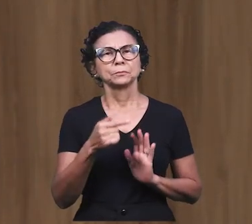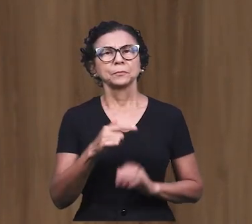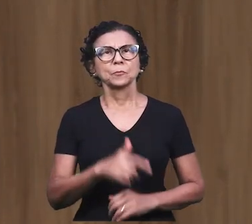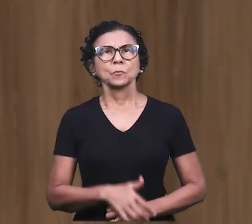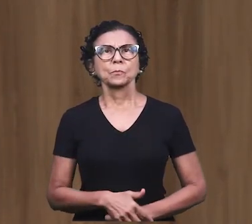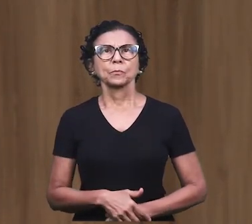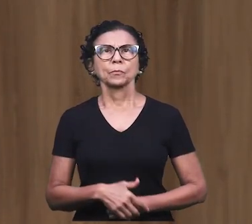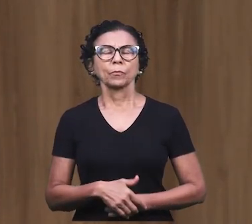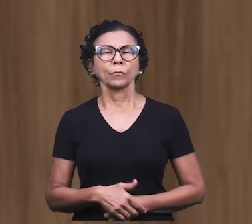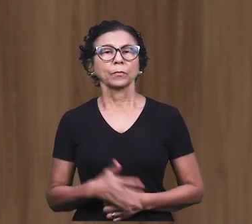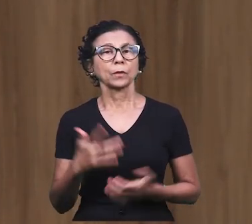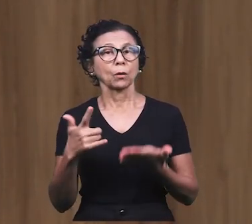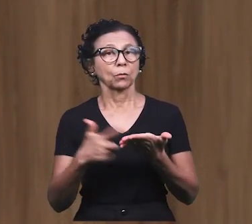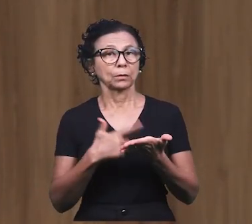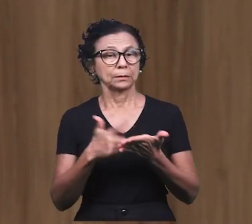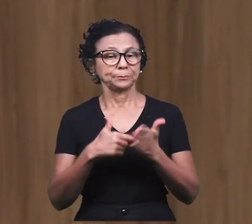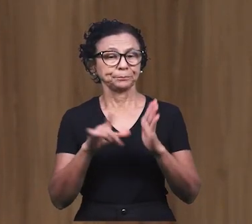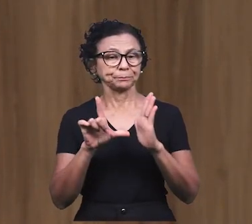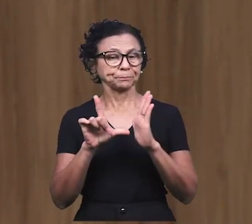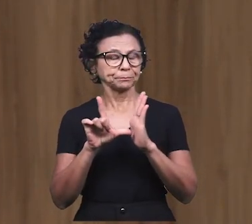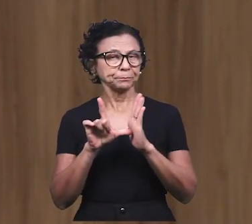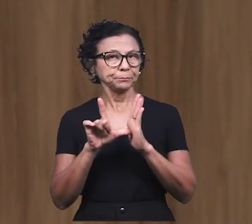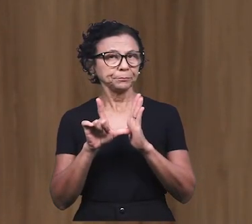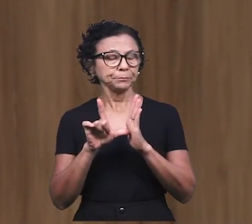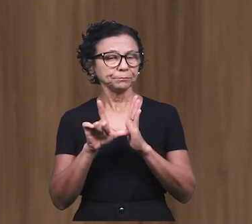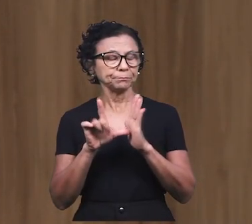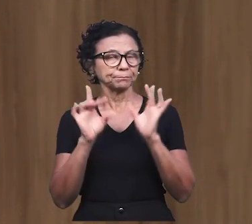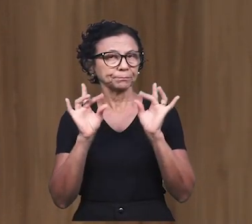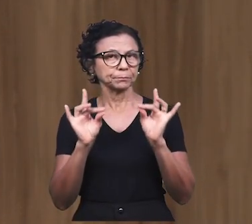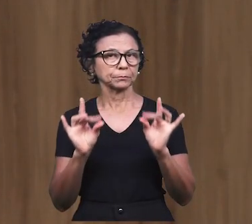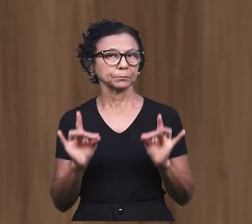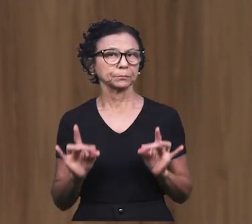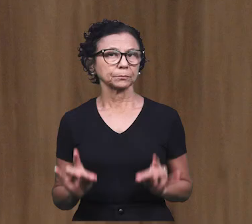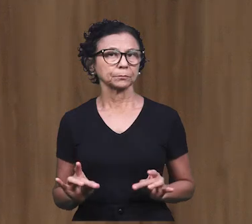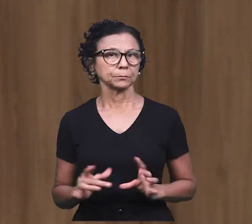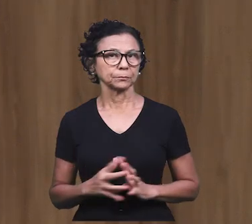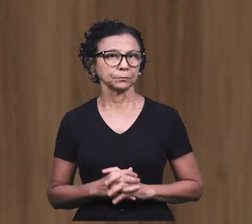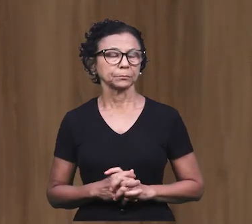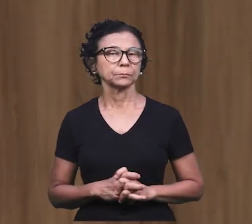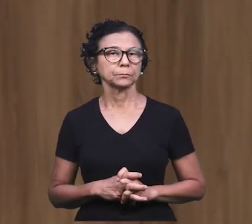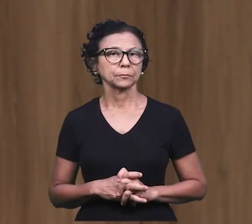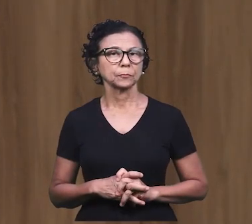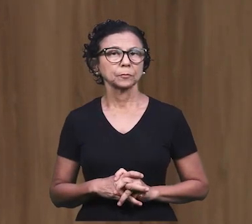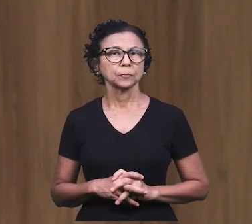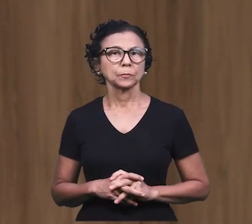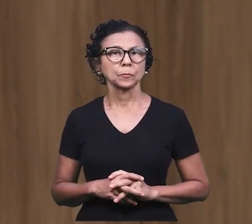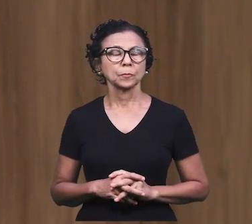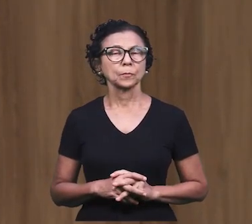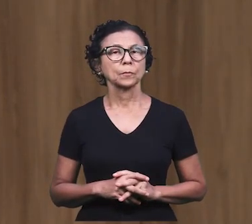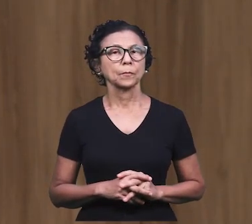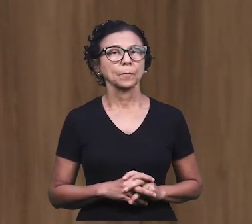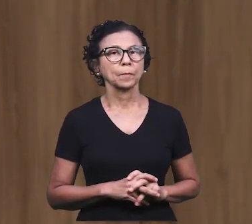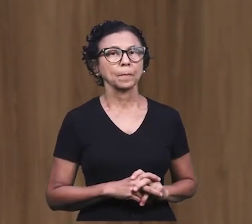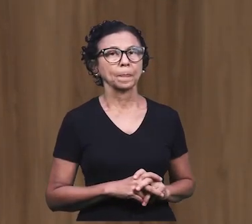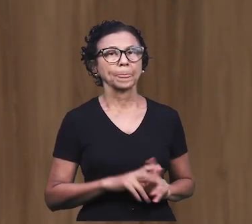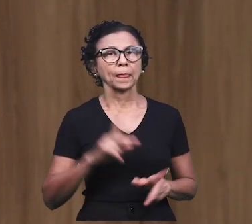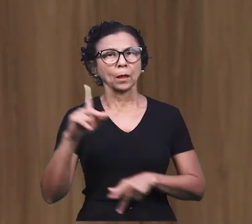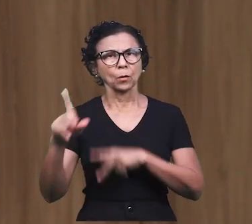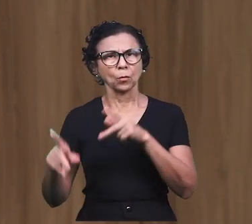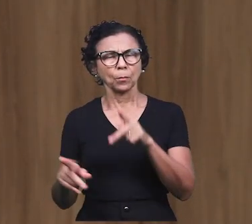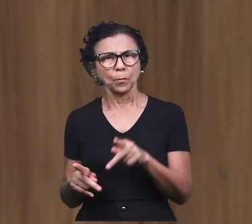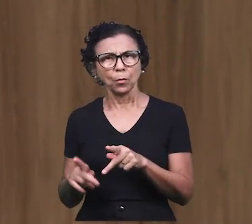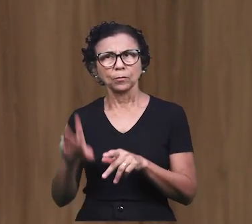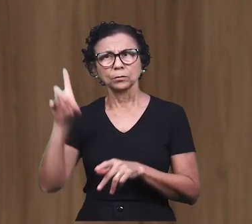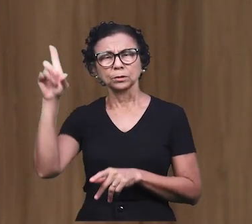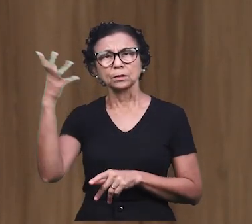o livro de Levíticos, ele tem um detalhe. Deus queria o povo santificado